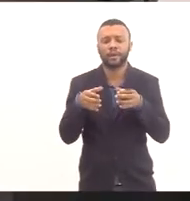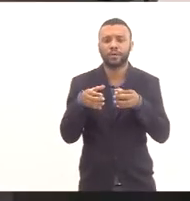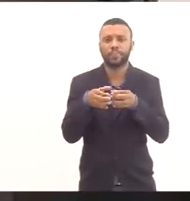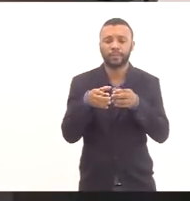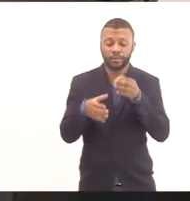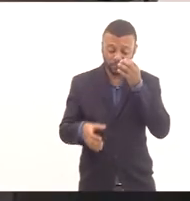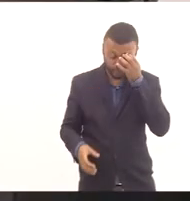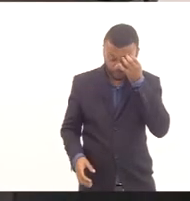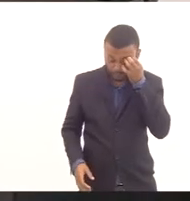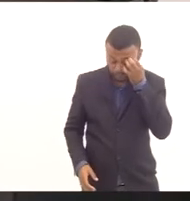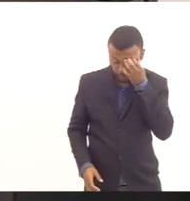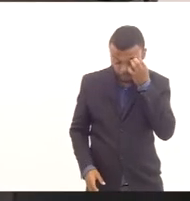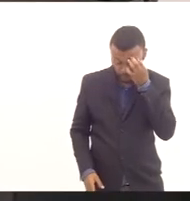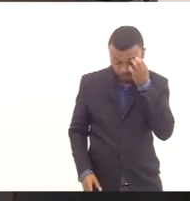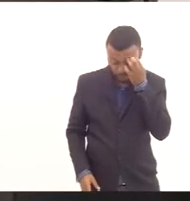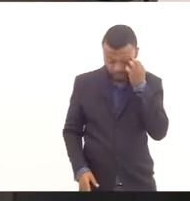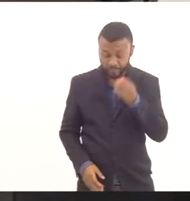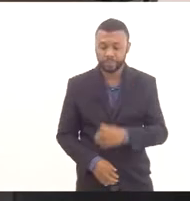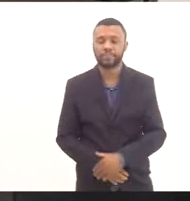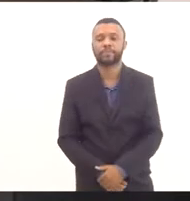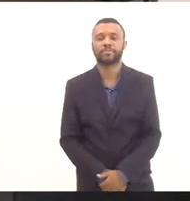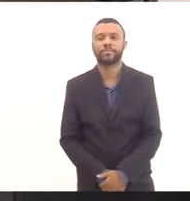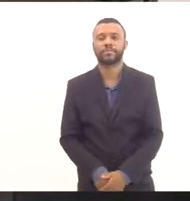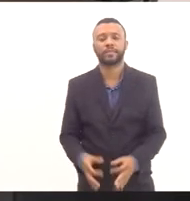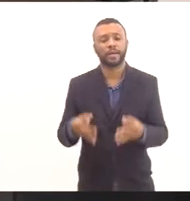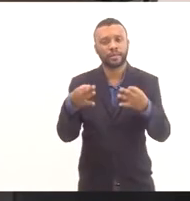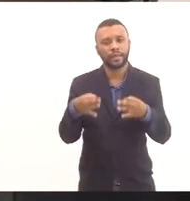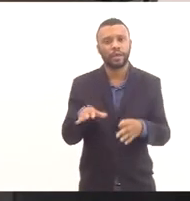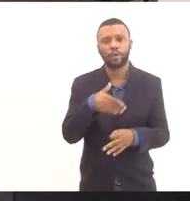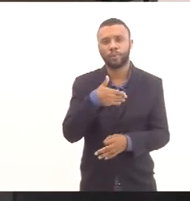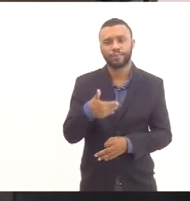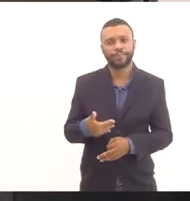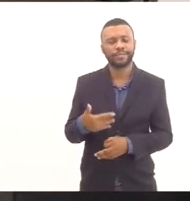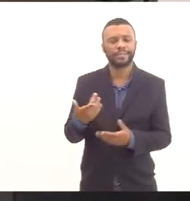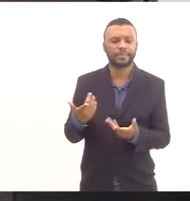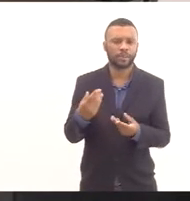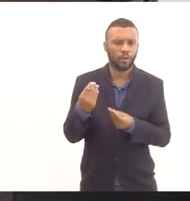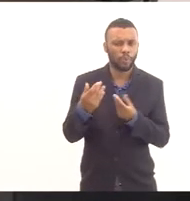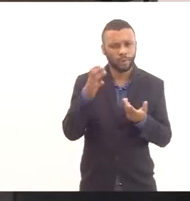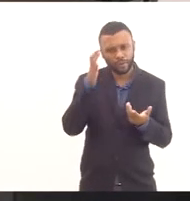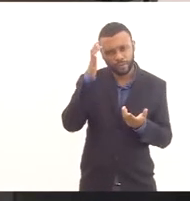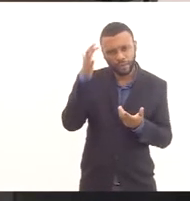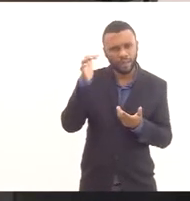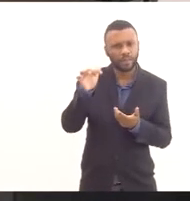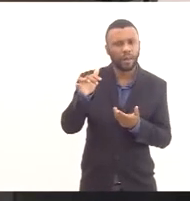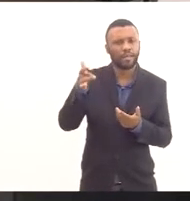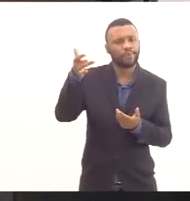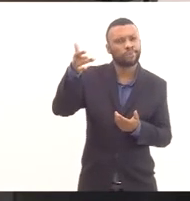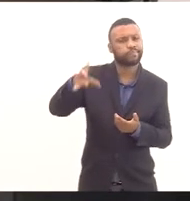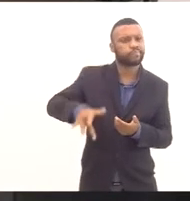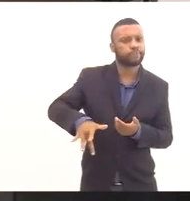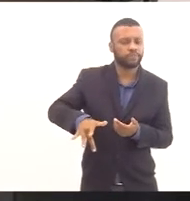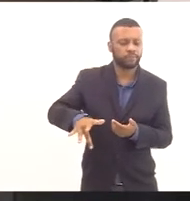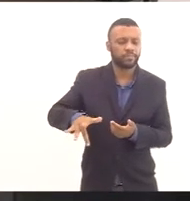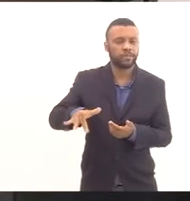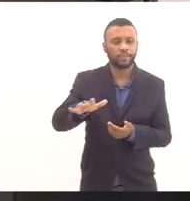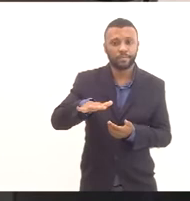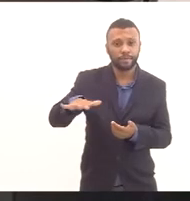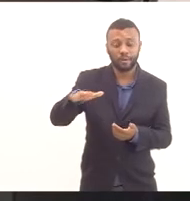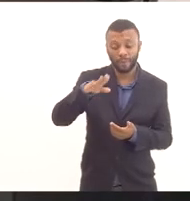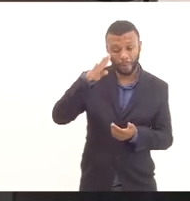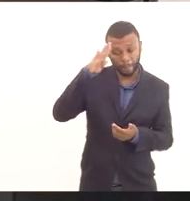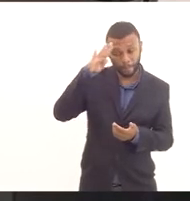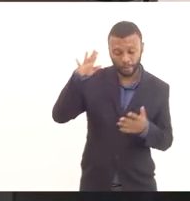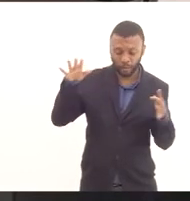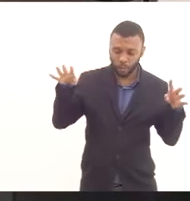que é justamente o estado ainda a ir para o fundo abandono pelo poder público municipal do Morro oficina que foi o epicentro da